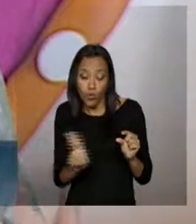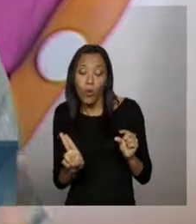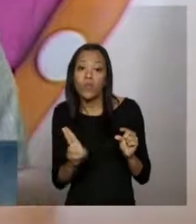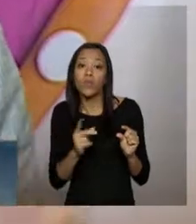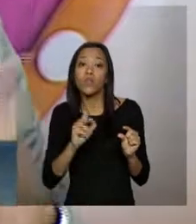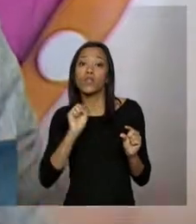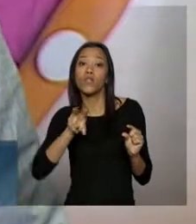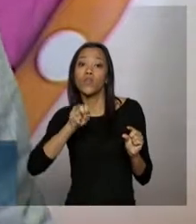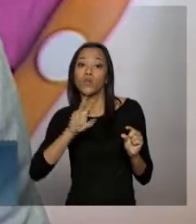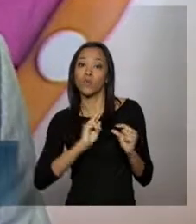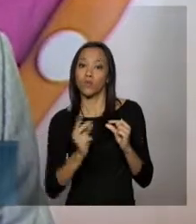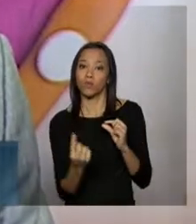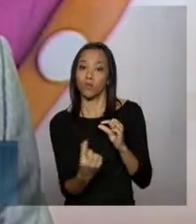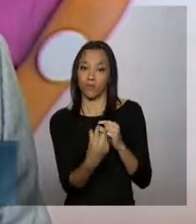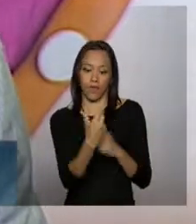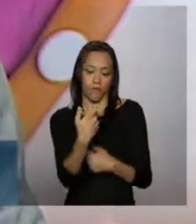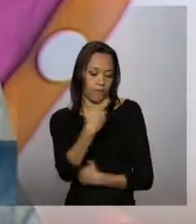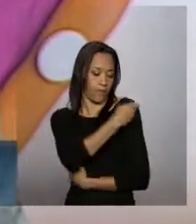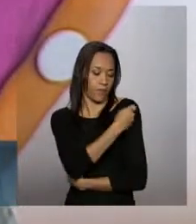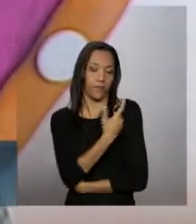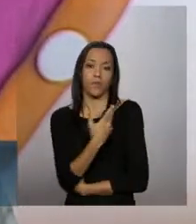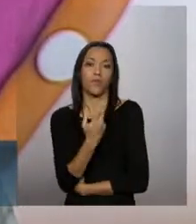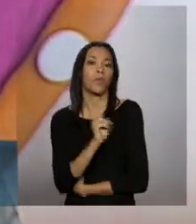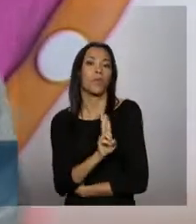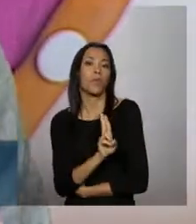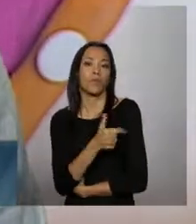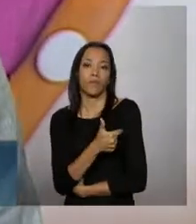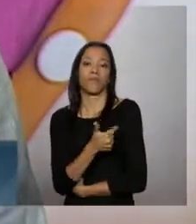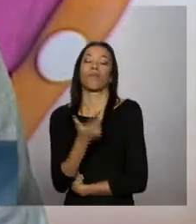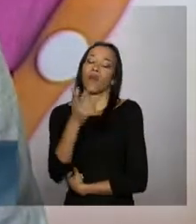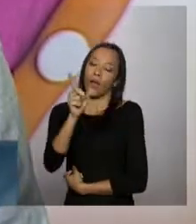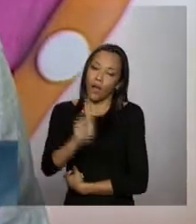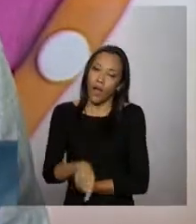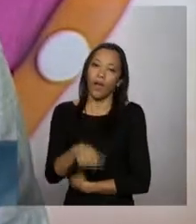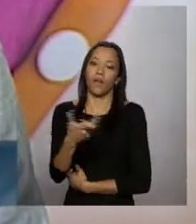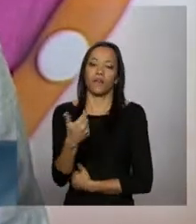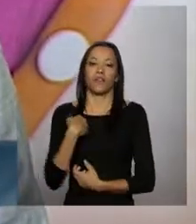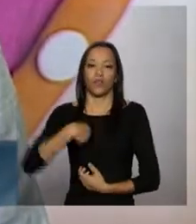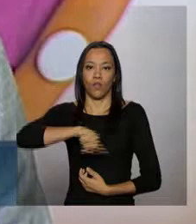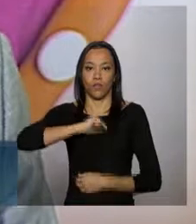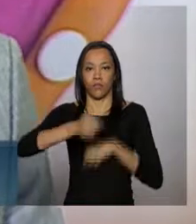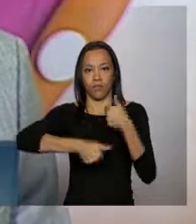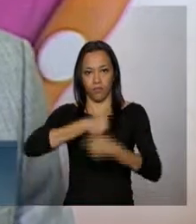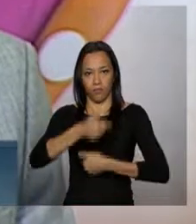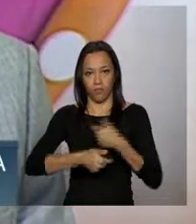essa possibilidade todos os anos, é com ela que nós estamos trabalhando.